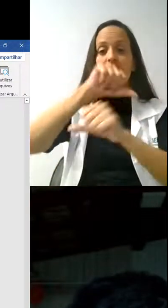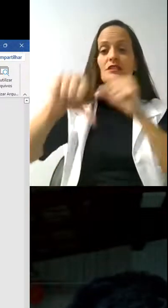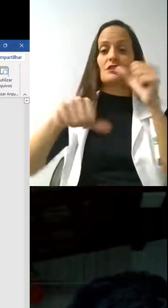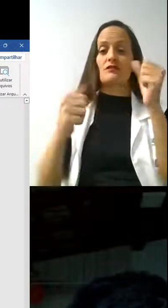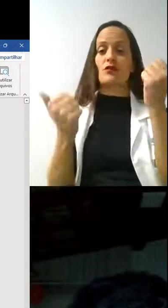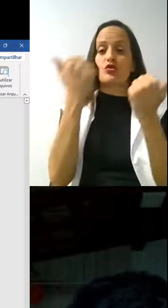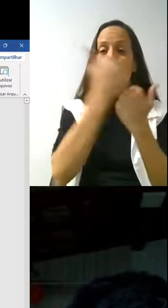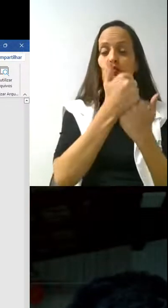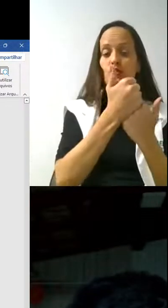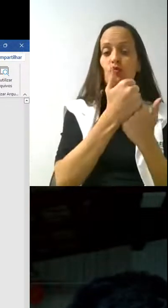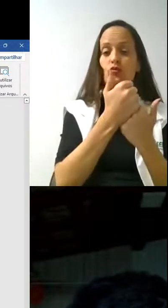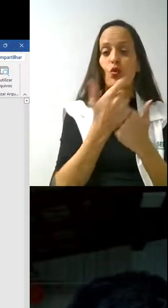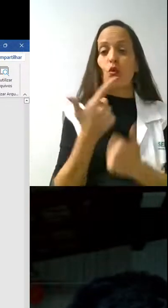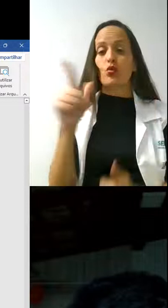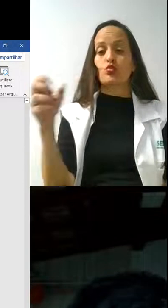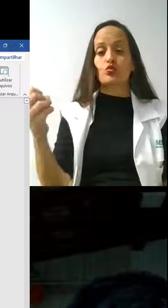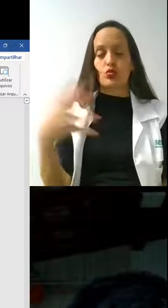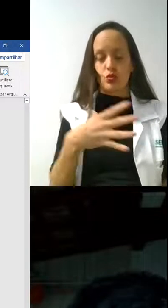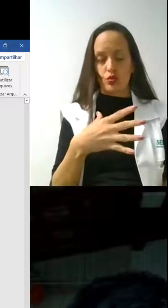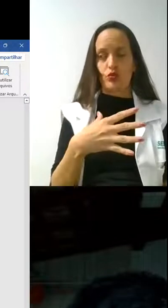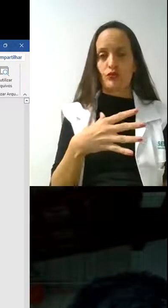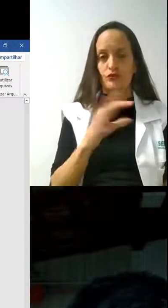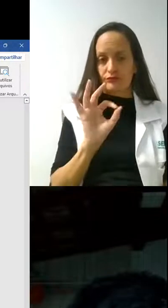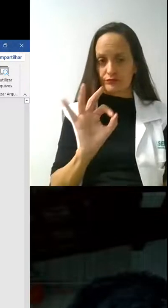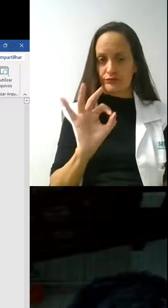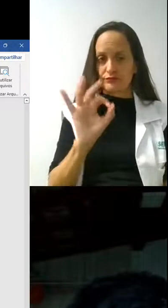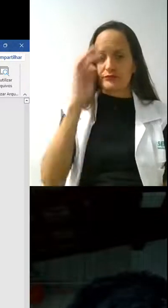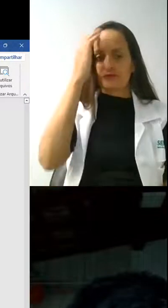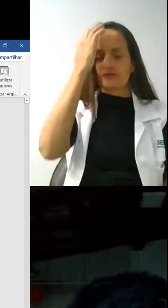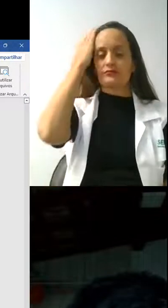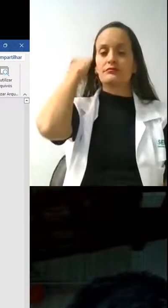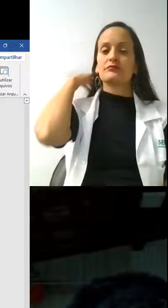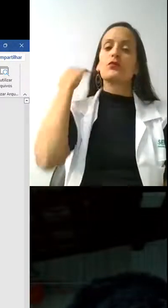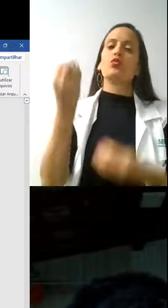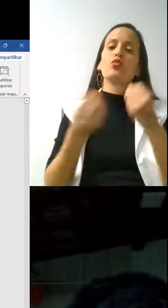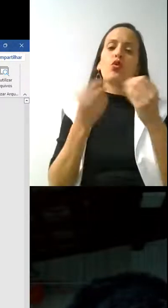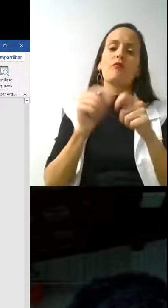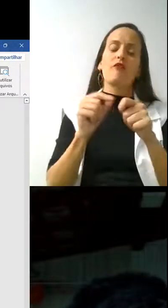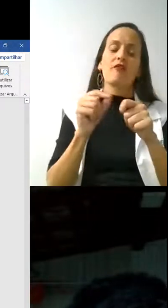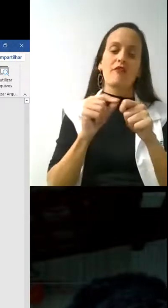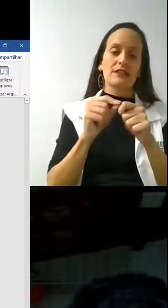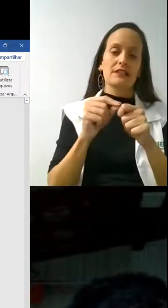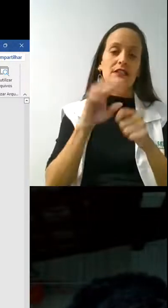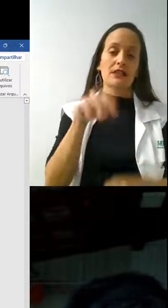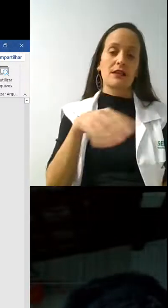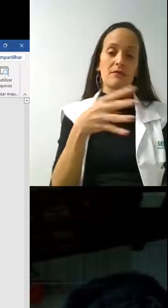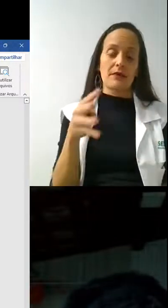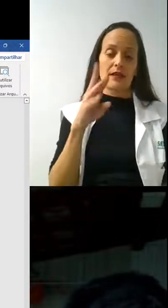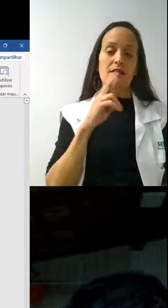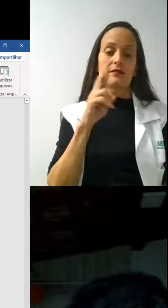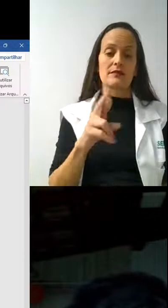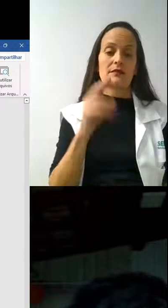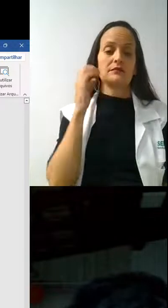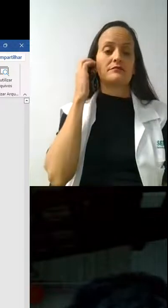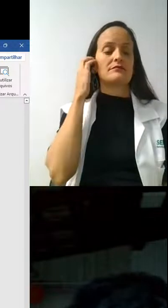outro transformador, né? A atividade aqui é essa, certo? Como que vai ficar isso na tabela, né?